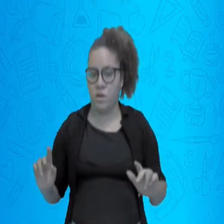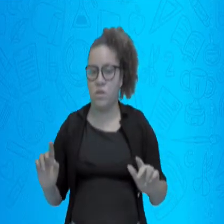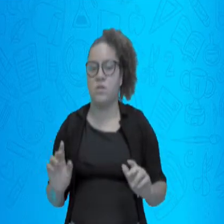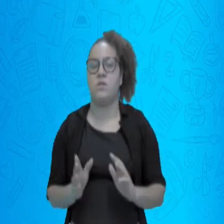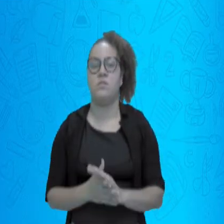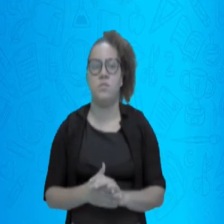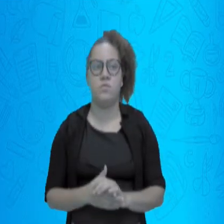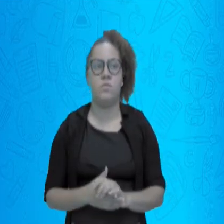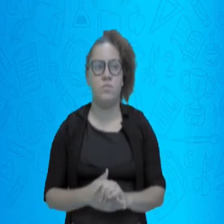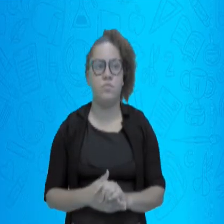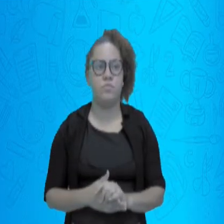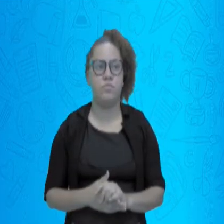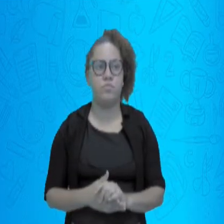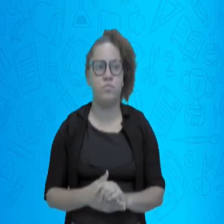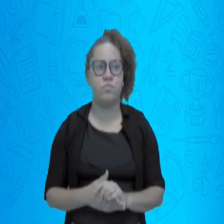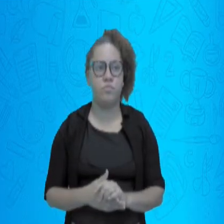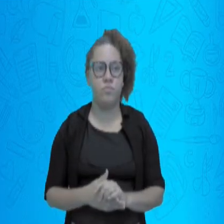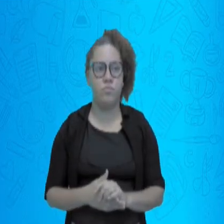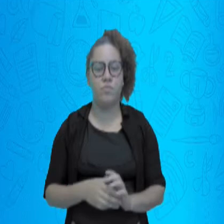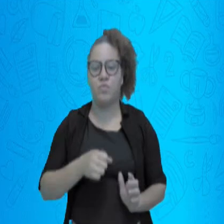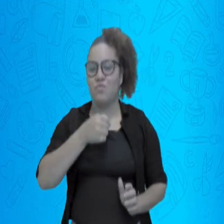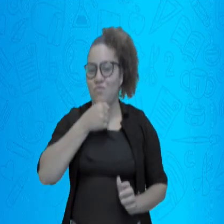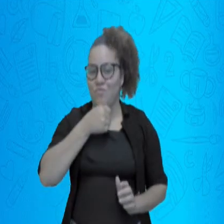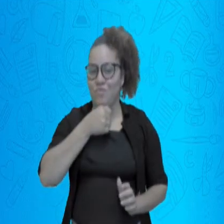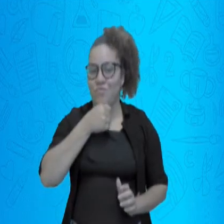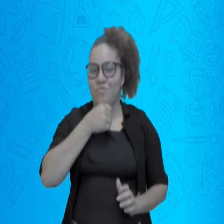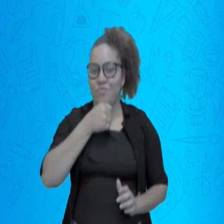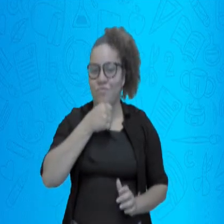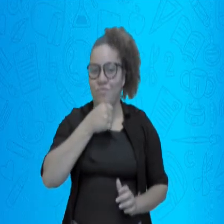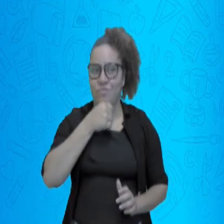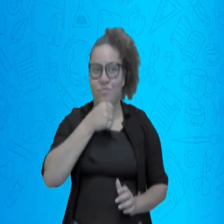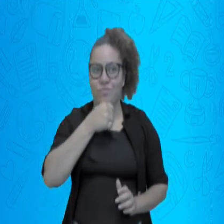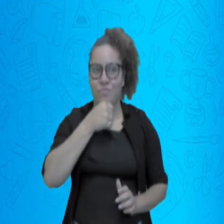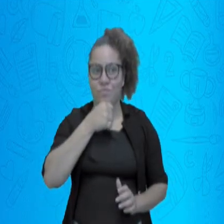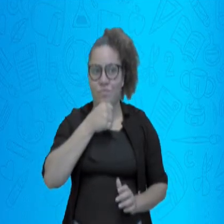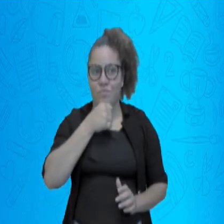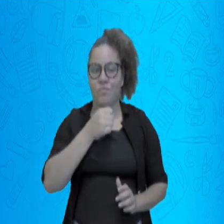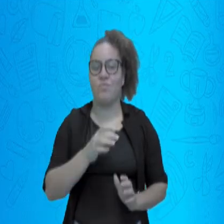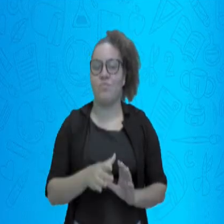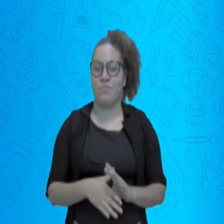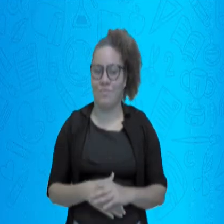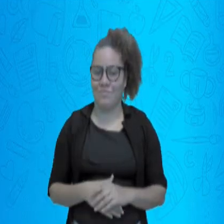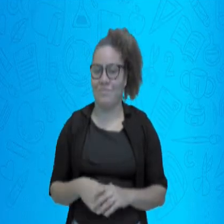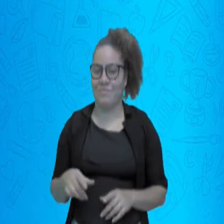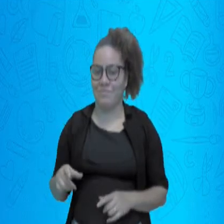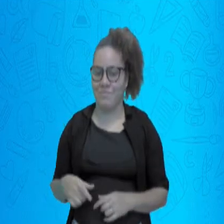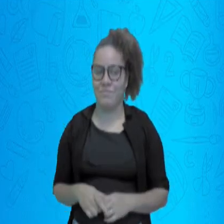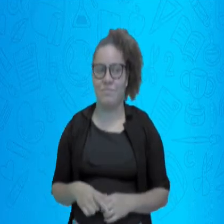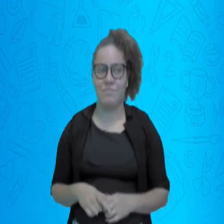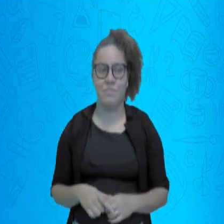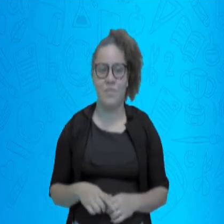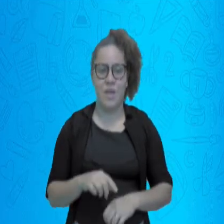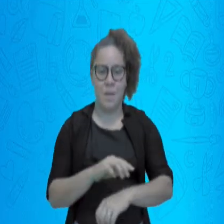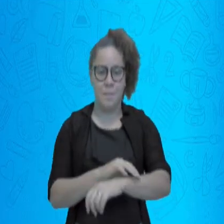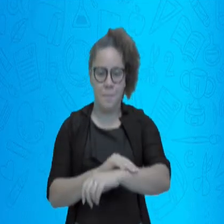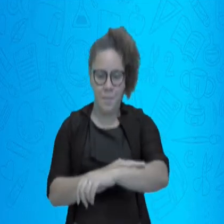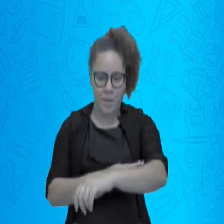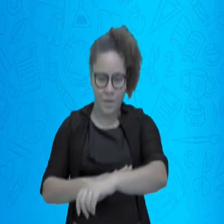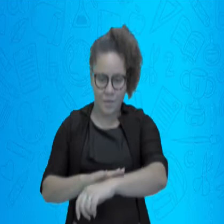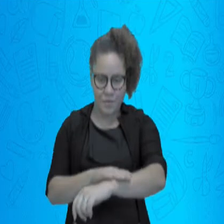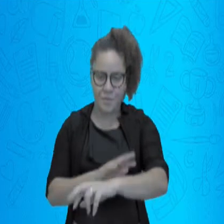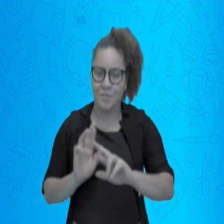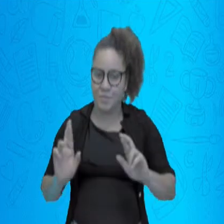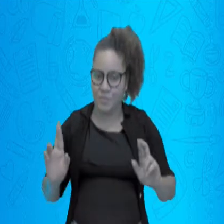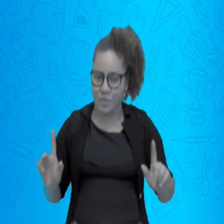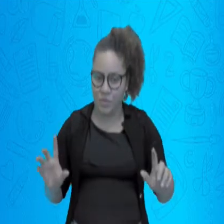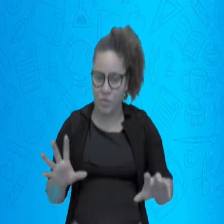ao adulto. E depois a gente tem uma pessoa idosa. O idoso, olha só, a pele é diferente, ela já fica